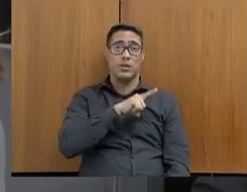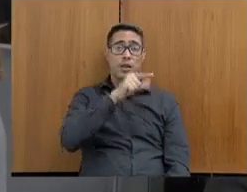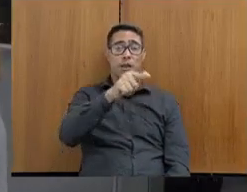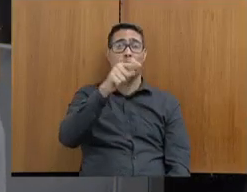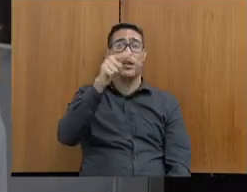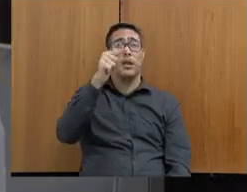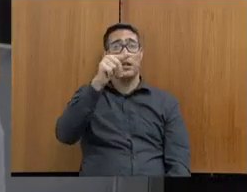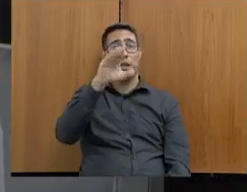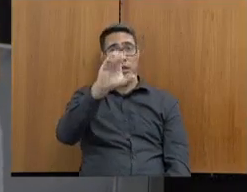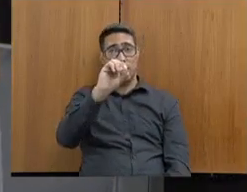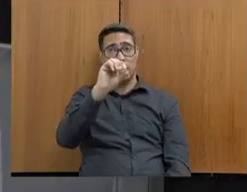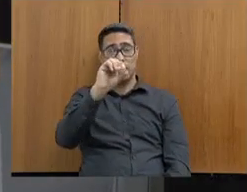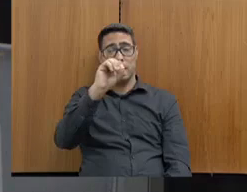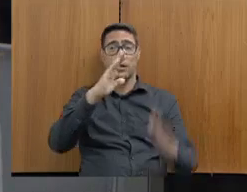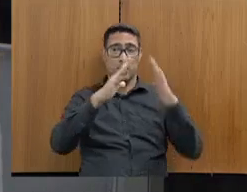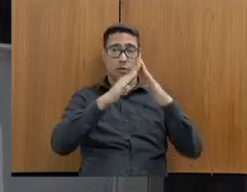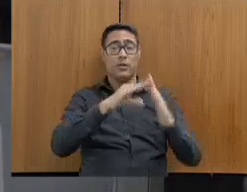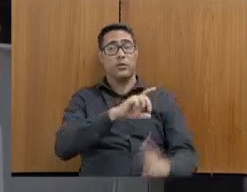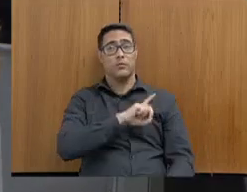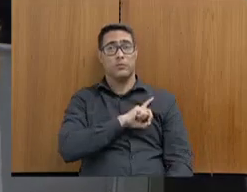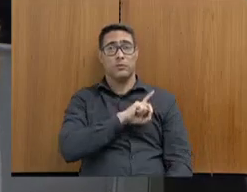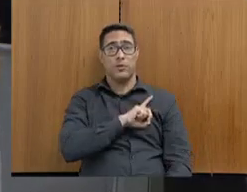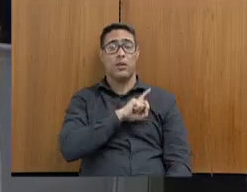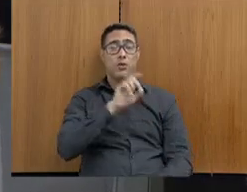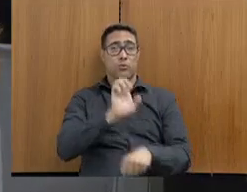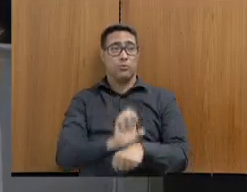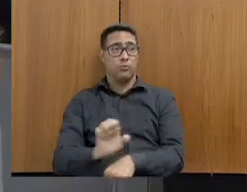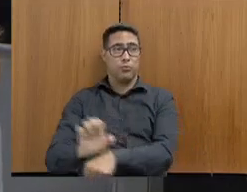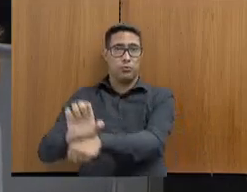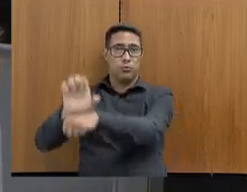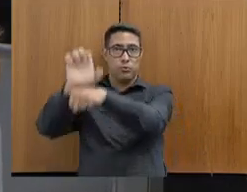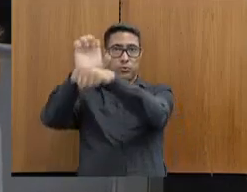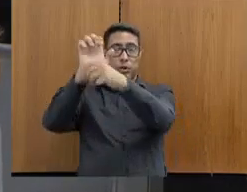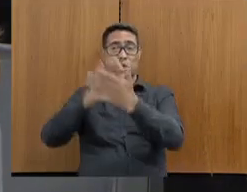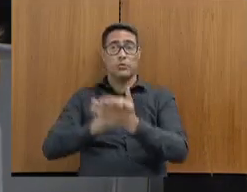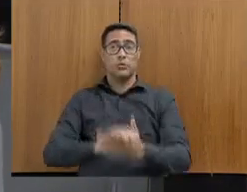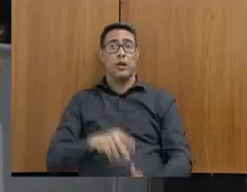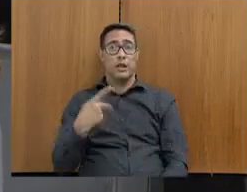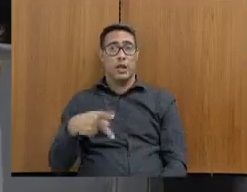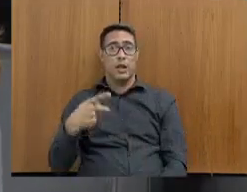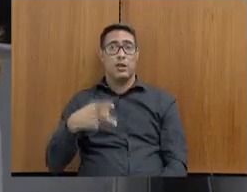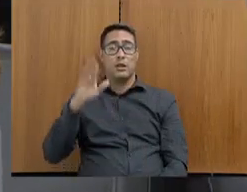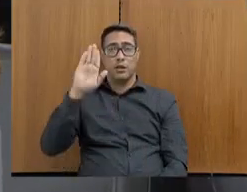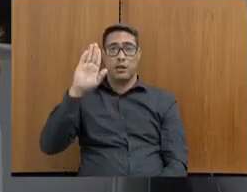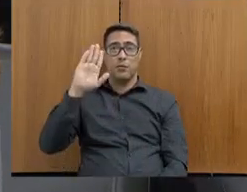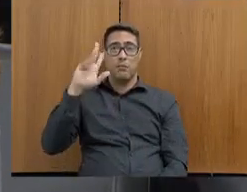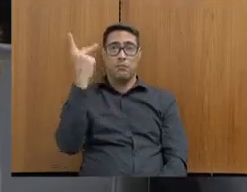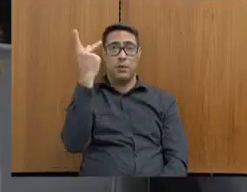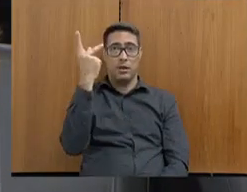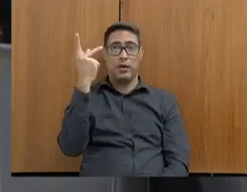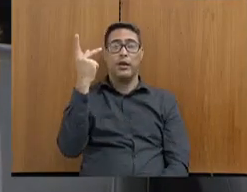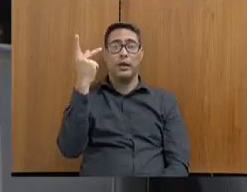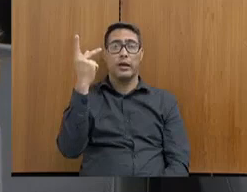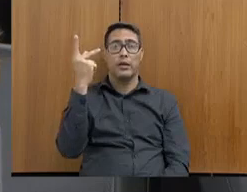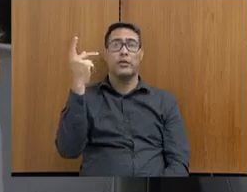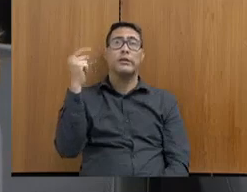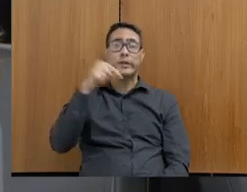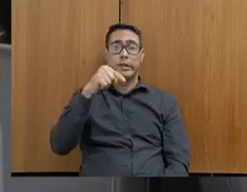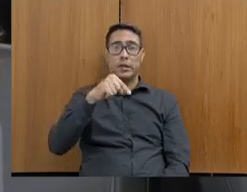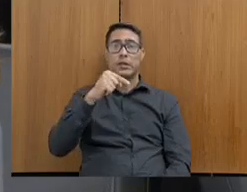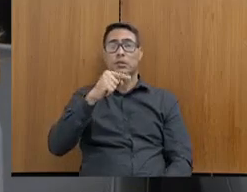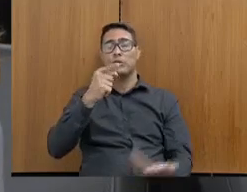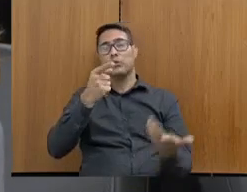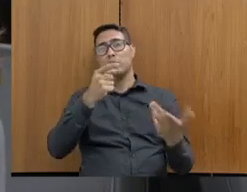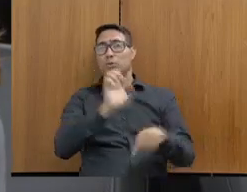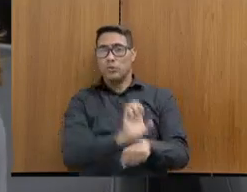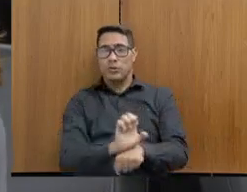no estado né inclusive e aqui em Belo Horizonte na estrutura do Departamento Estadual de investigação de